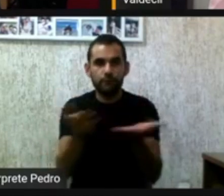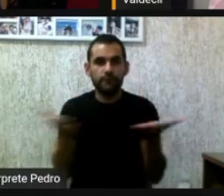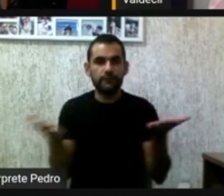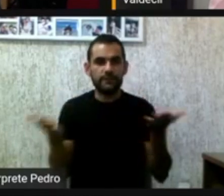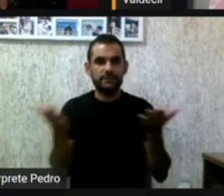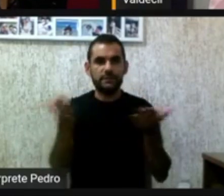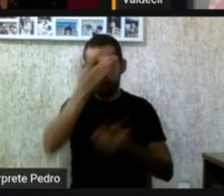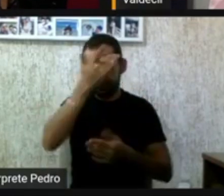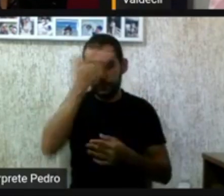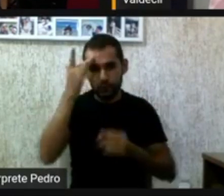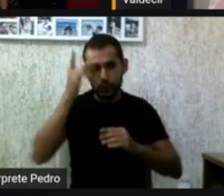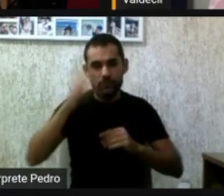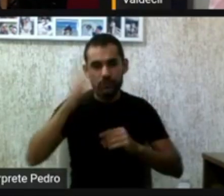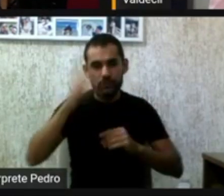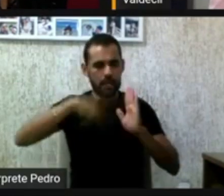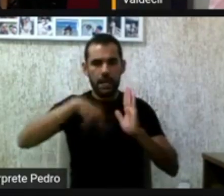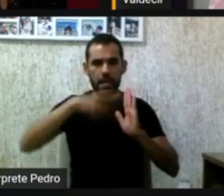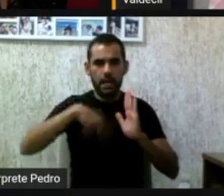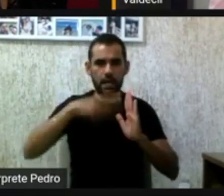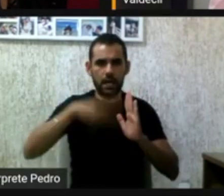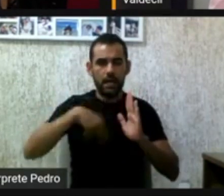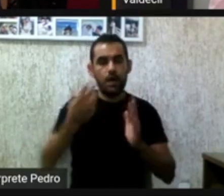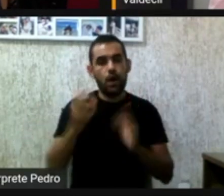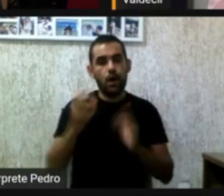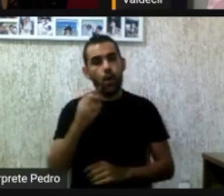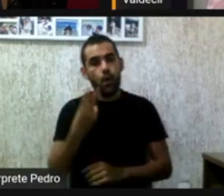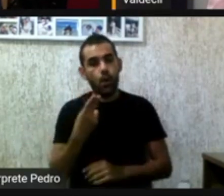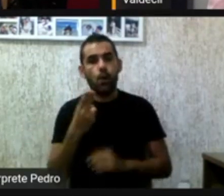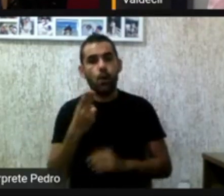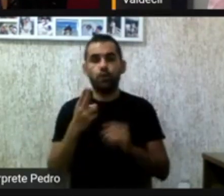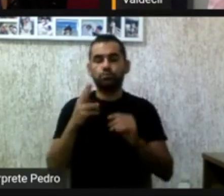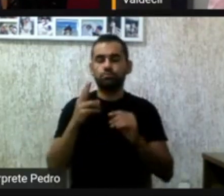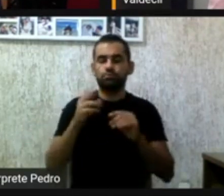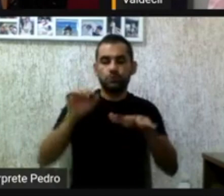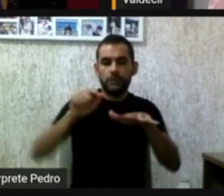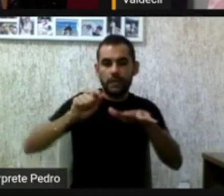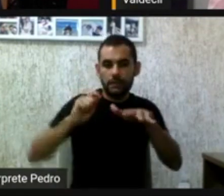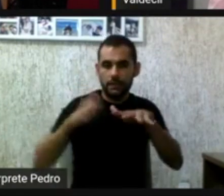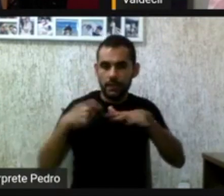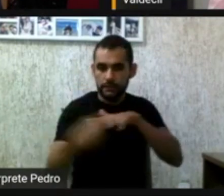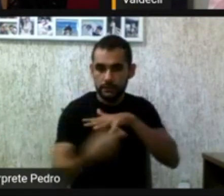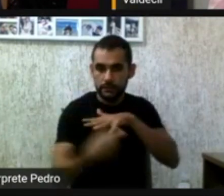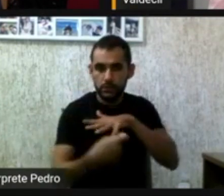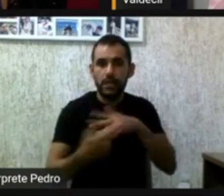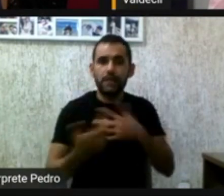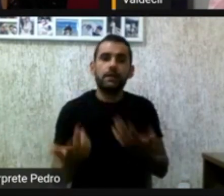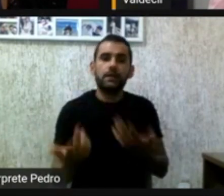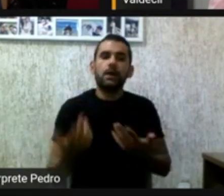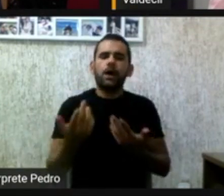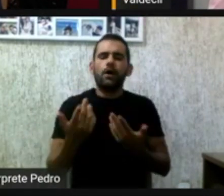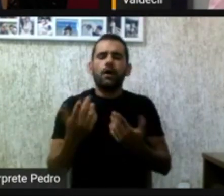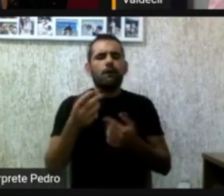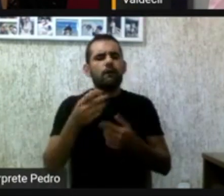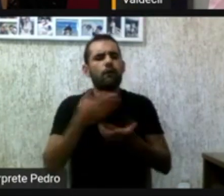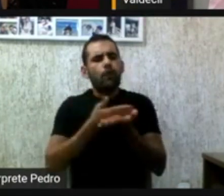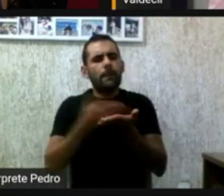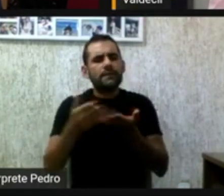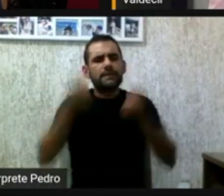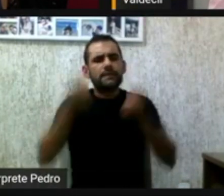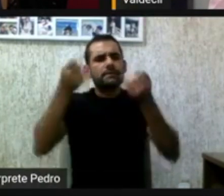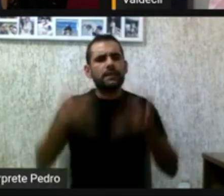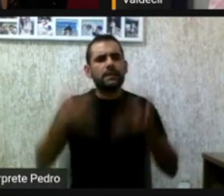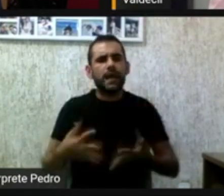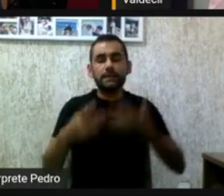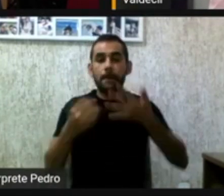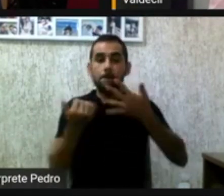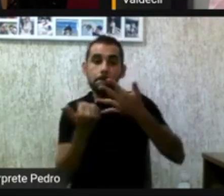leitores, no nosso canal ou nas suas redes sociais, né? E eu queria que você começasse a falar um pouco sobre as